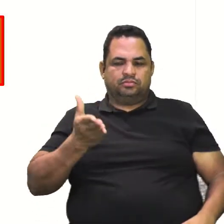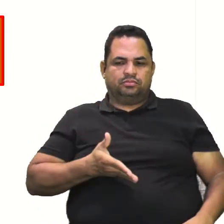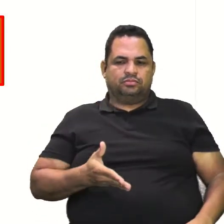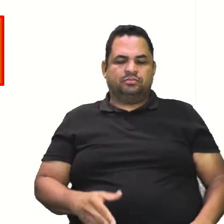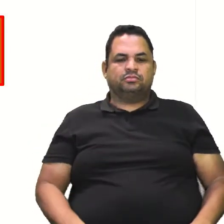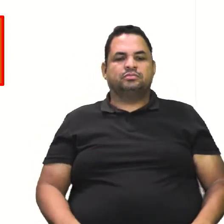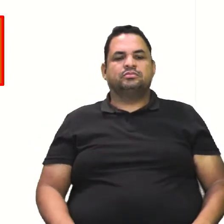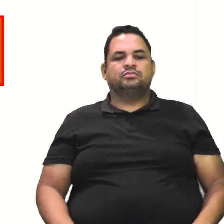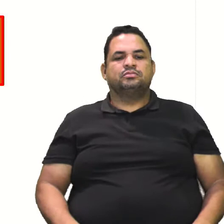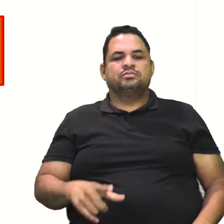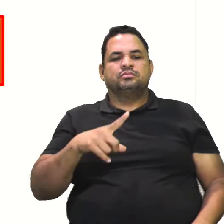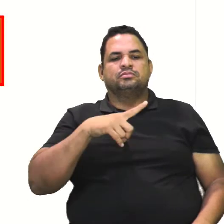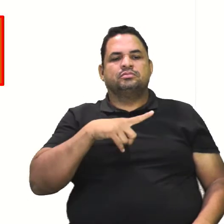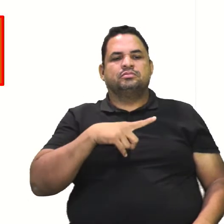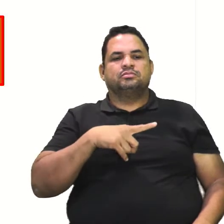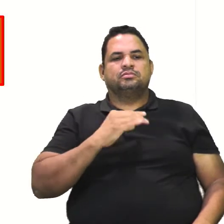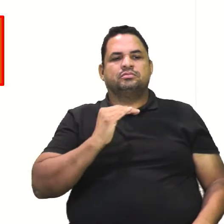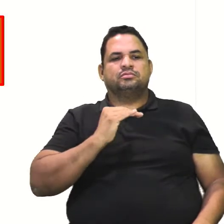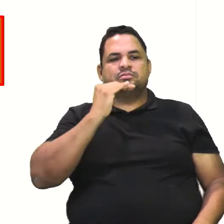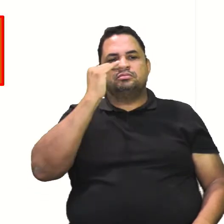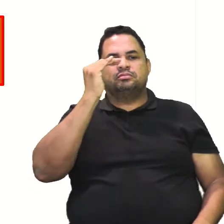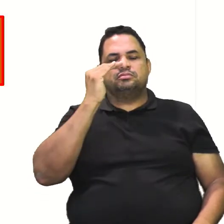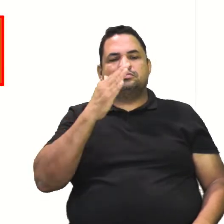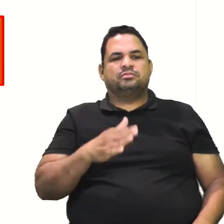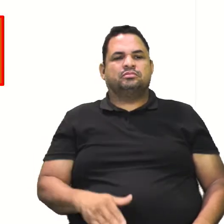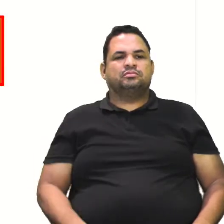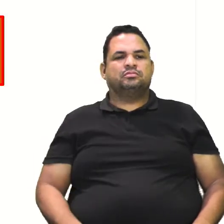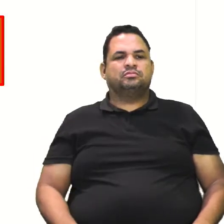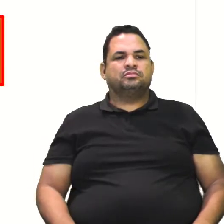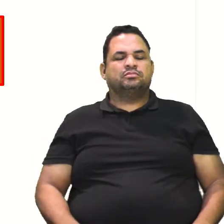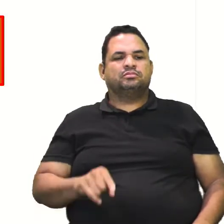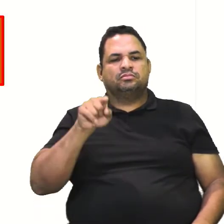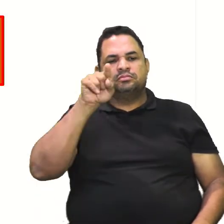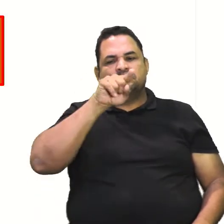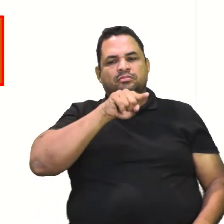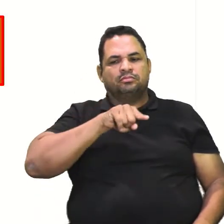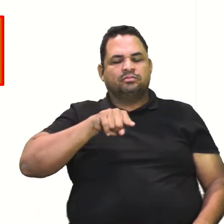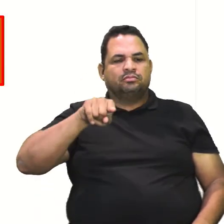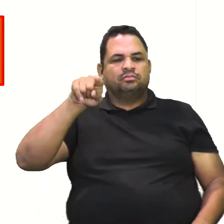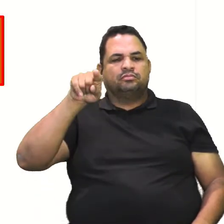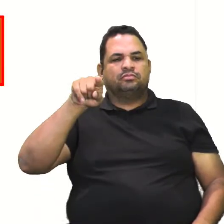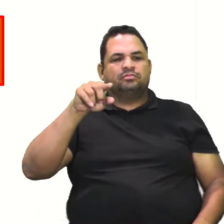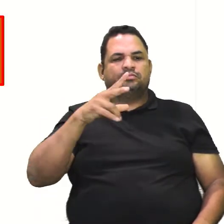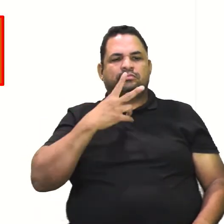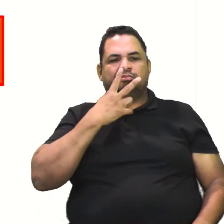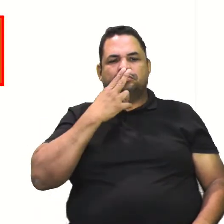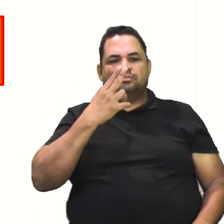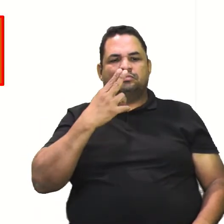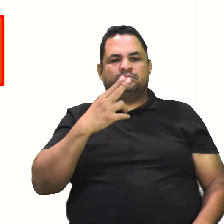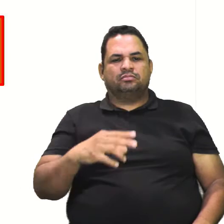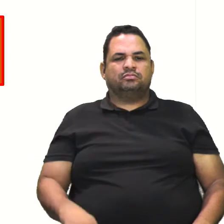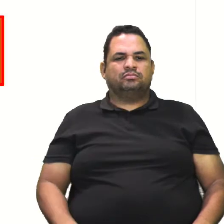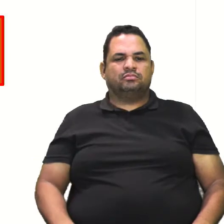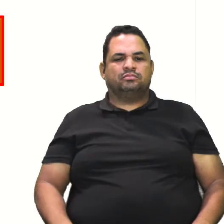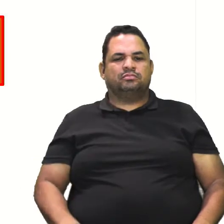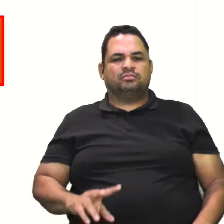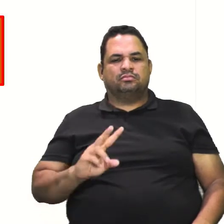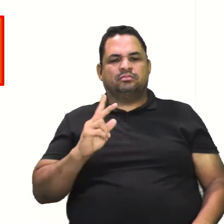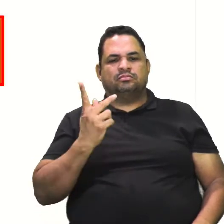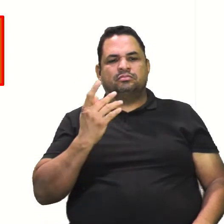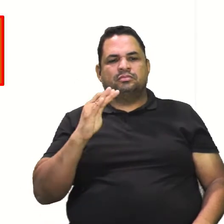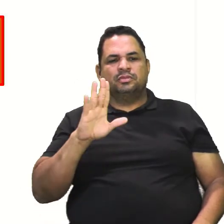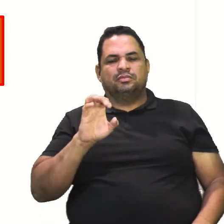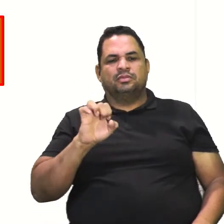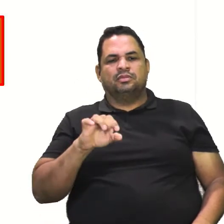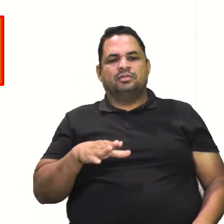cônio. Temos ali a parábola lá em cima, bonitinha, olha lá. Observem que a parábola se parece um pouquinho com a